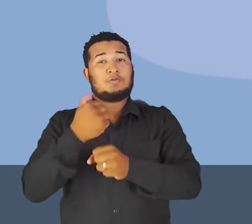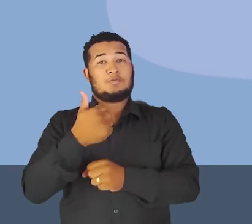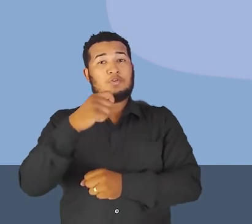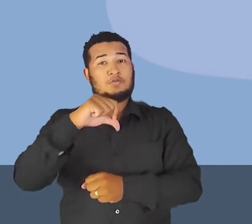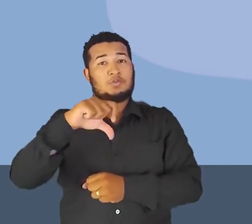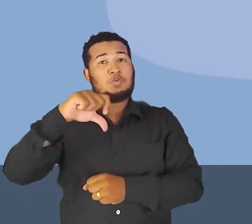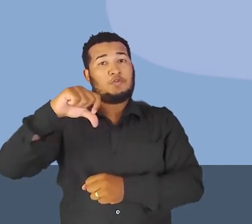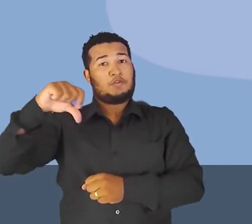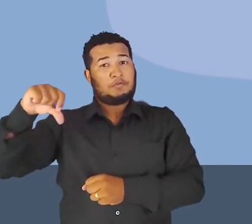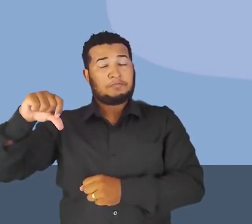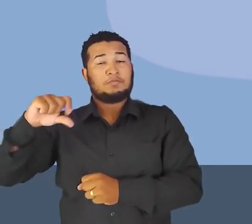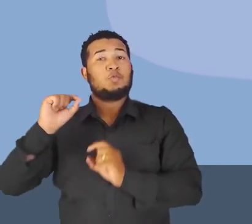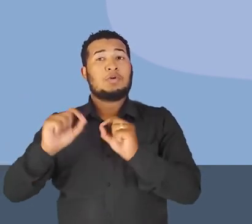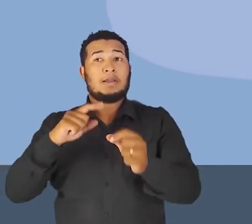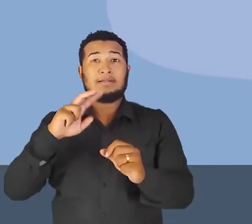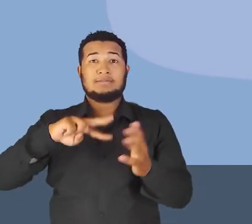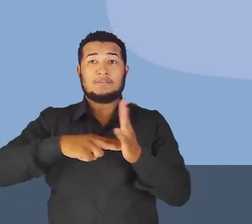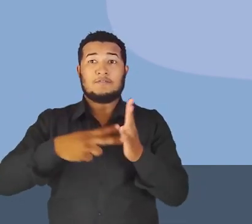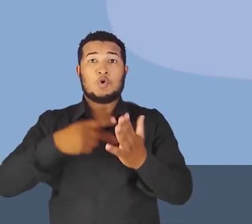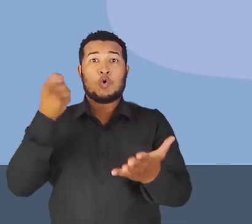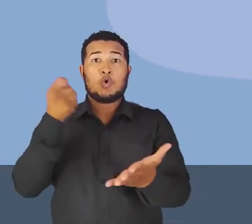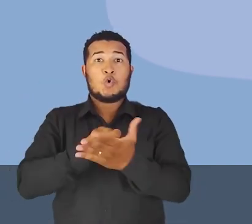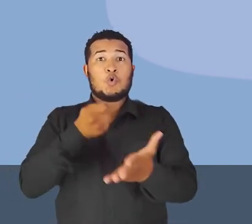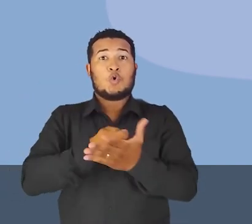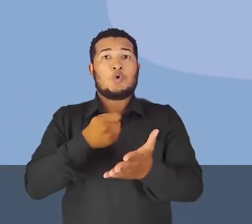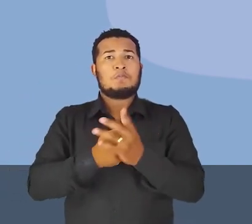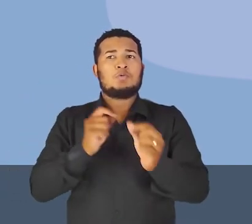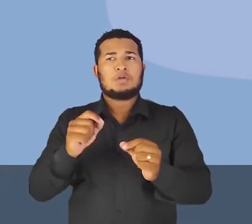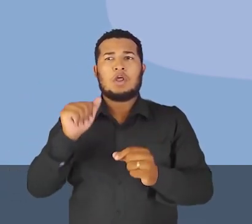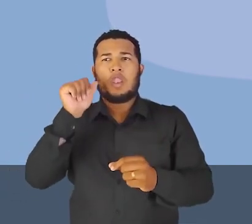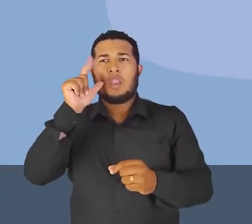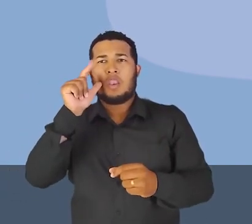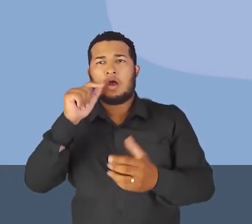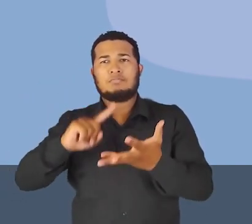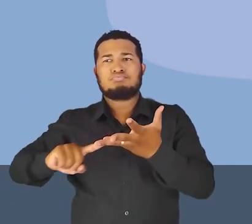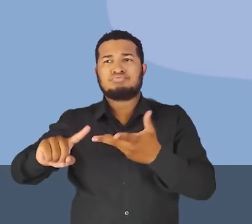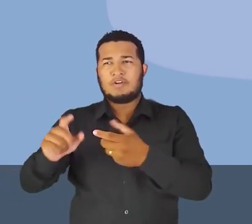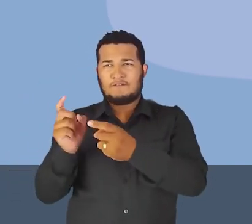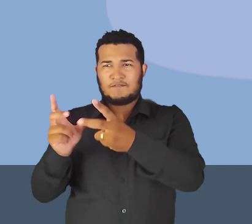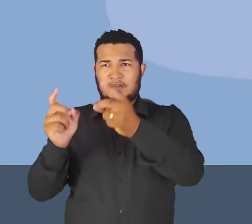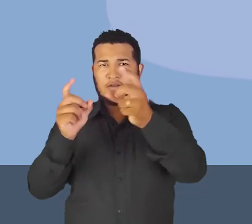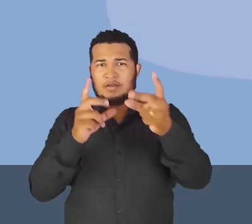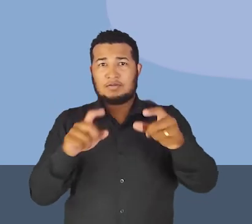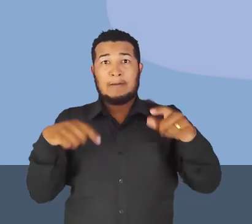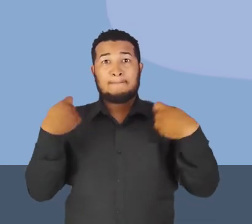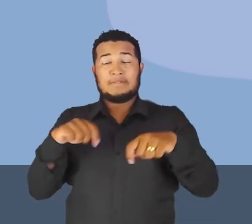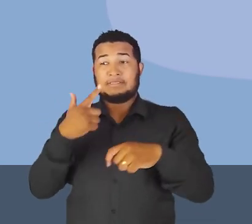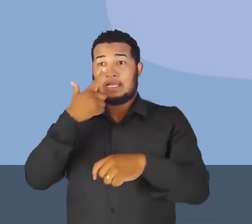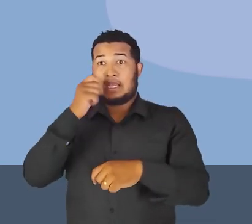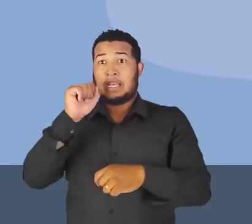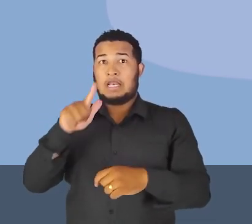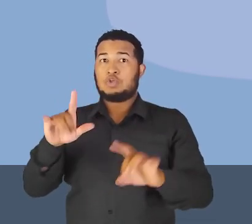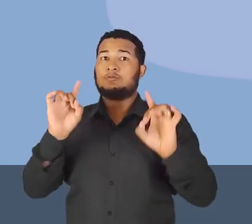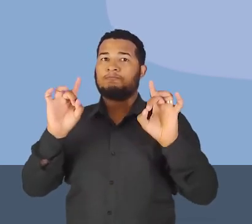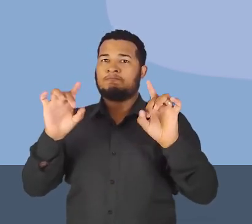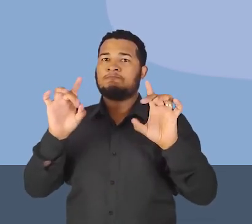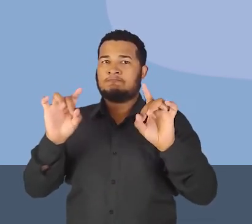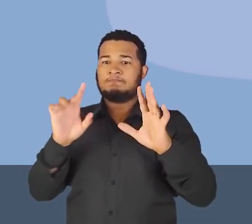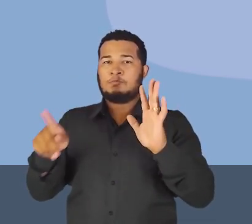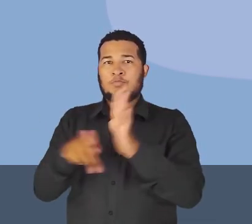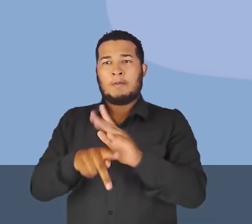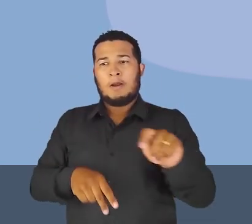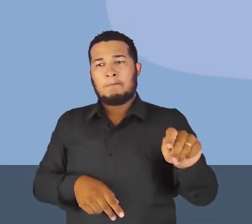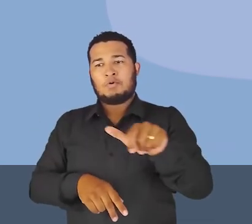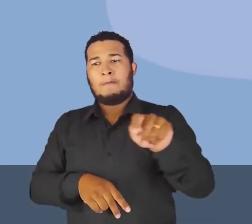que diz que é obrigatório que os estabelecimentos que comercializam pilhas e baterias, eles devem recolher